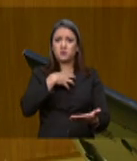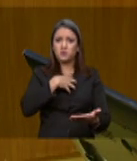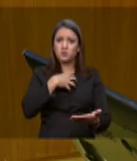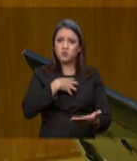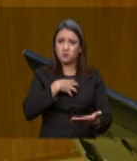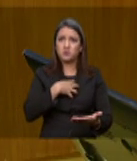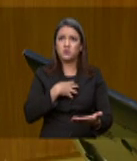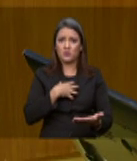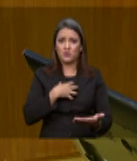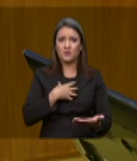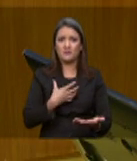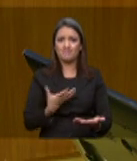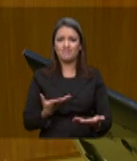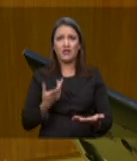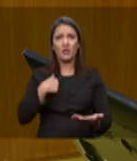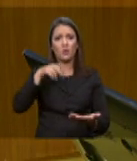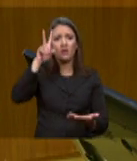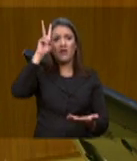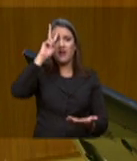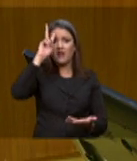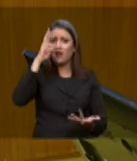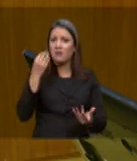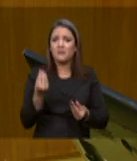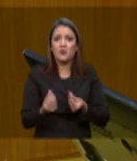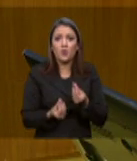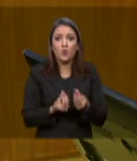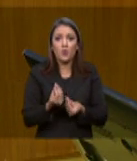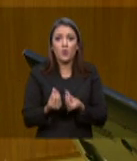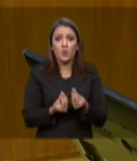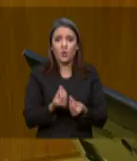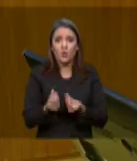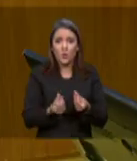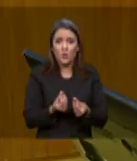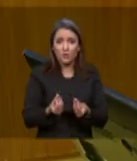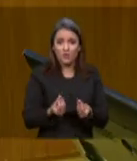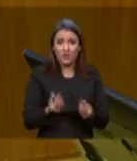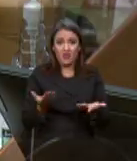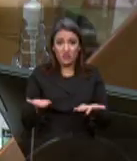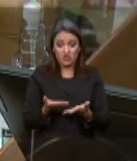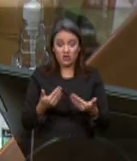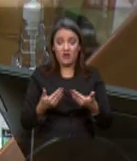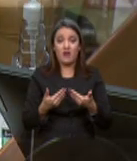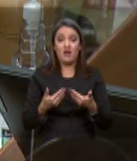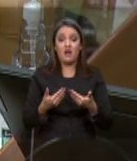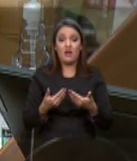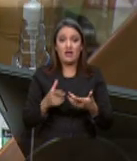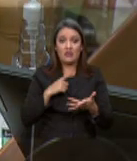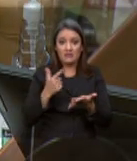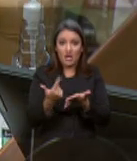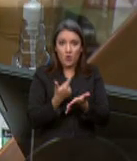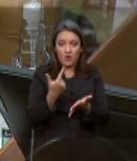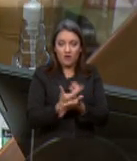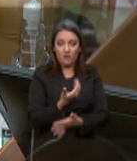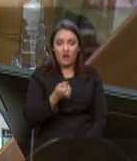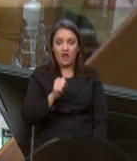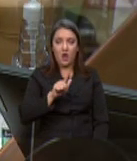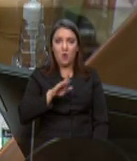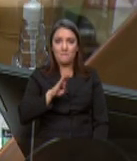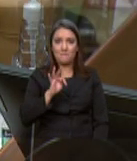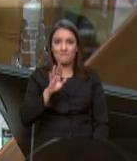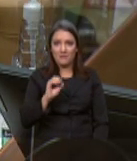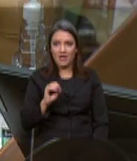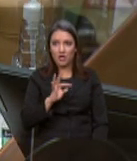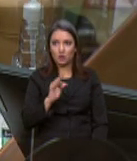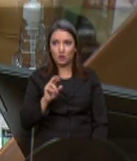arguentes. E fiquei me lembrando como nós estamos aqui, 108 anos depois da publicação da obra do Alberto Torres,